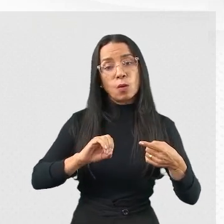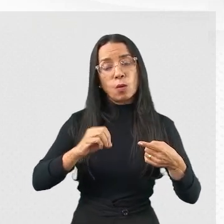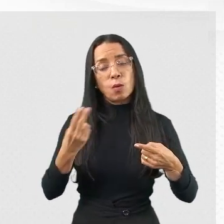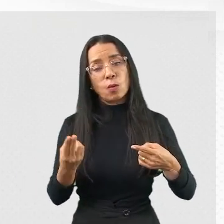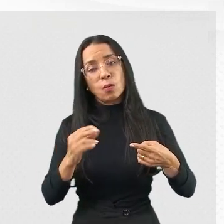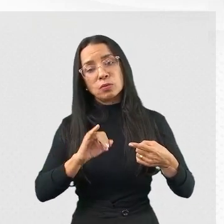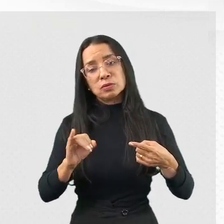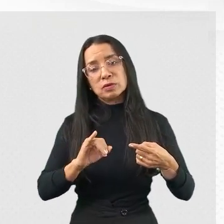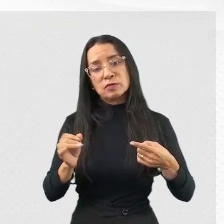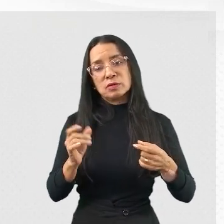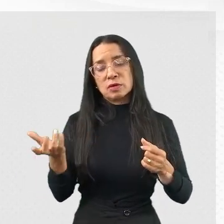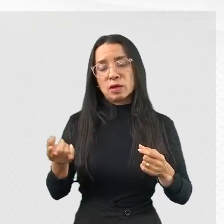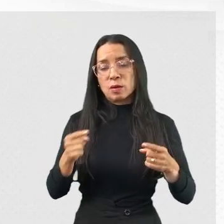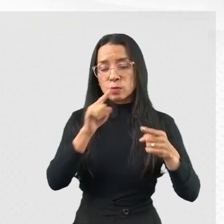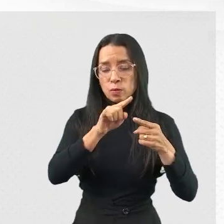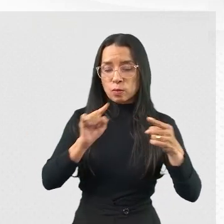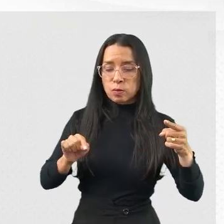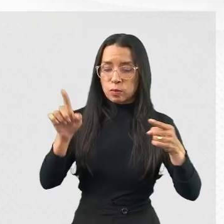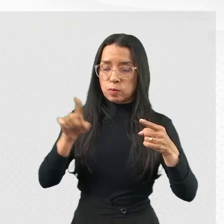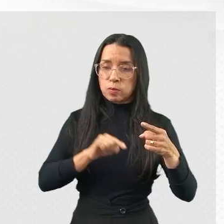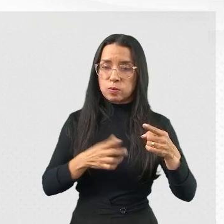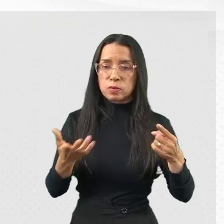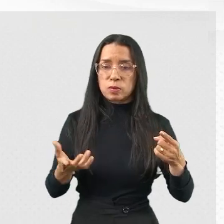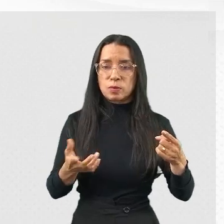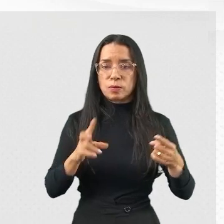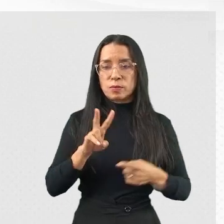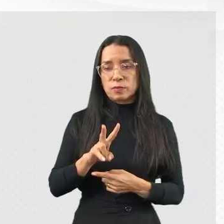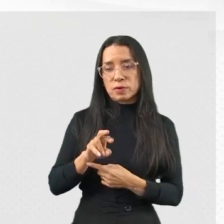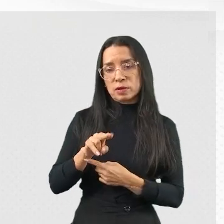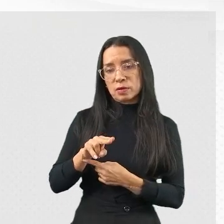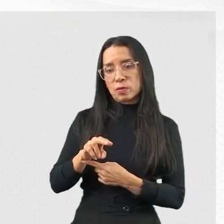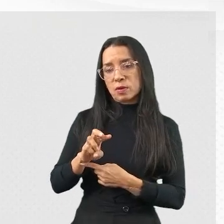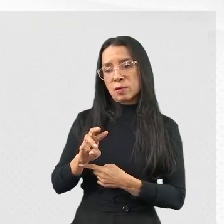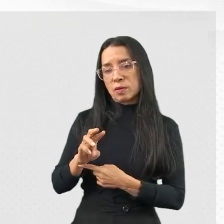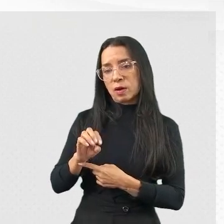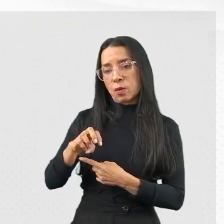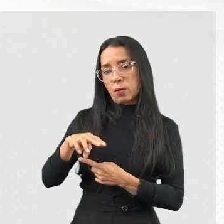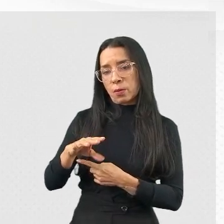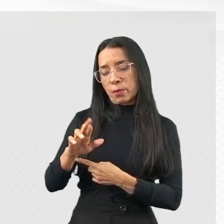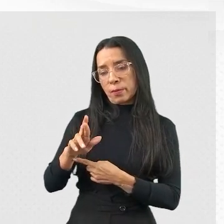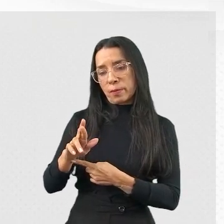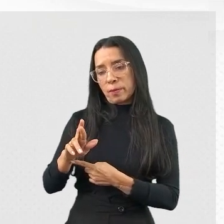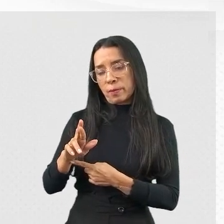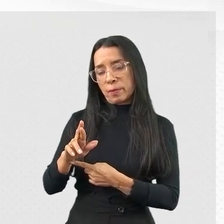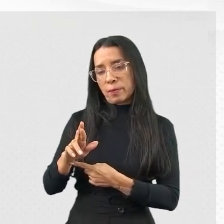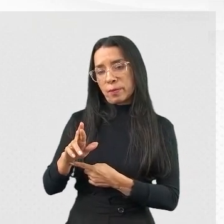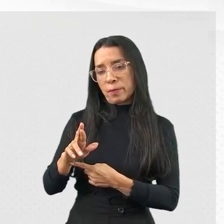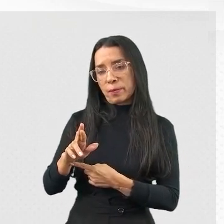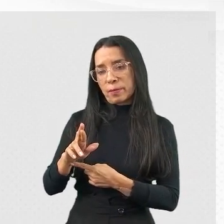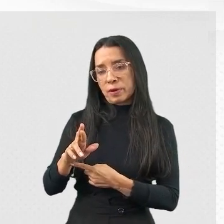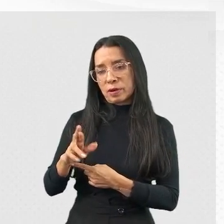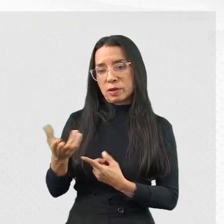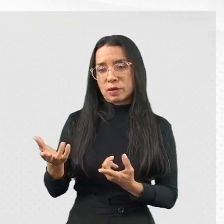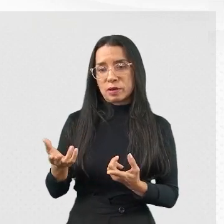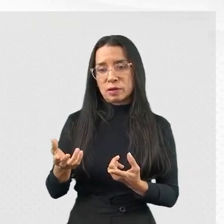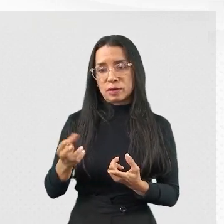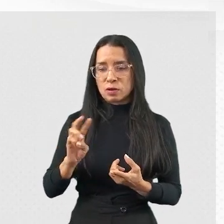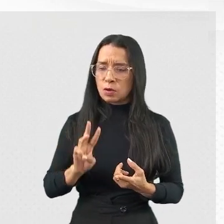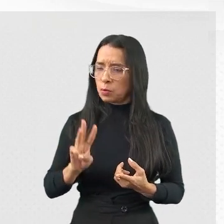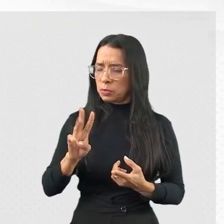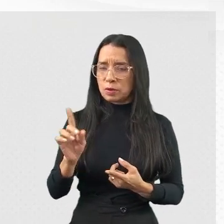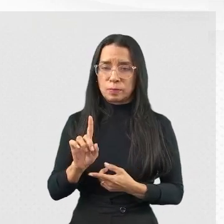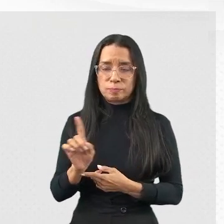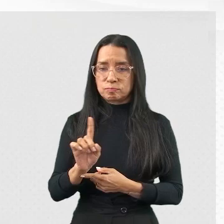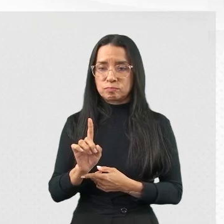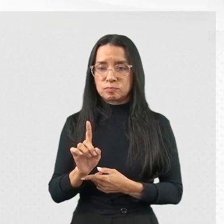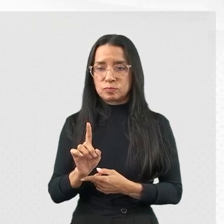meios pelos extremos, V igual a ômega R. Certo? Só uma curiosidade, isso aqui não é o Wzinho que a gente usa, não.